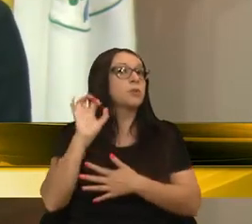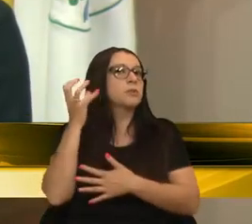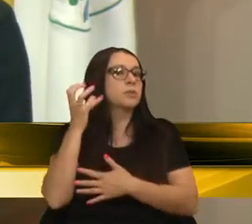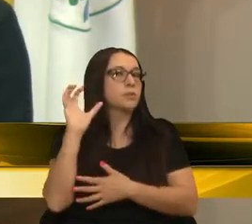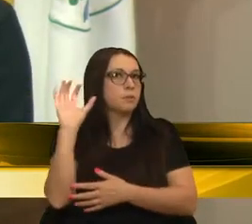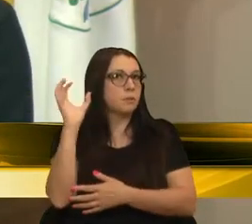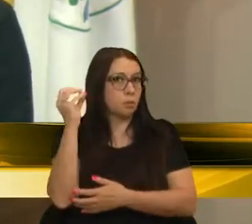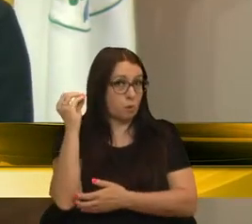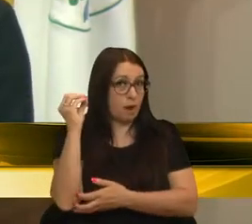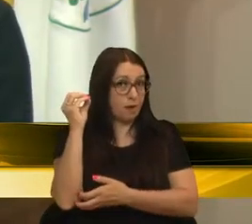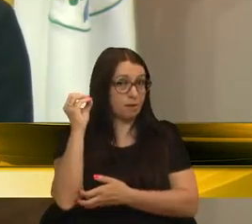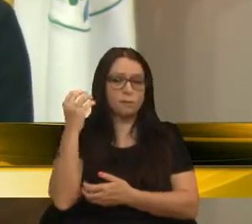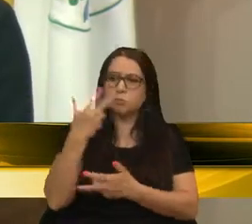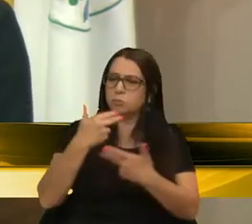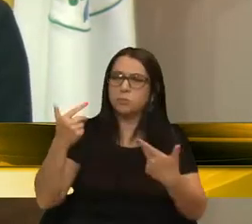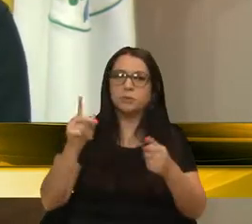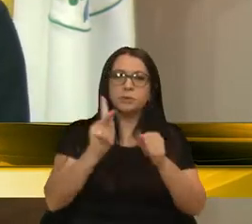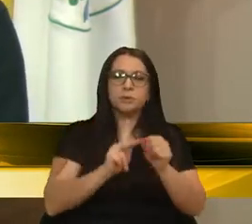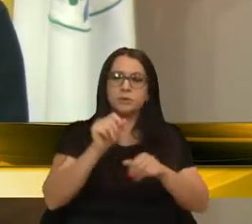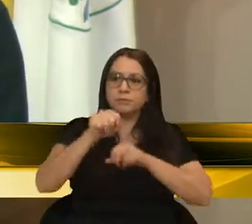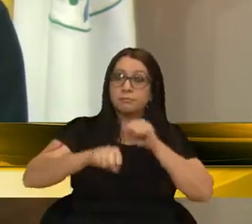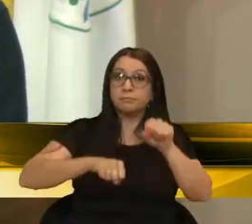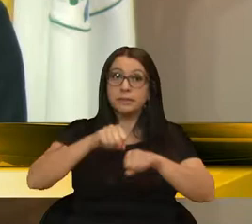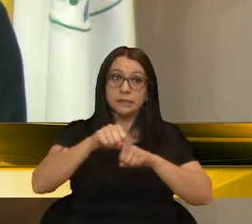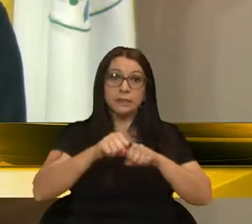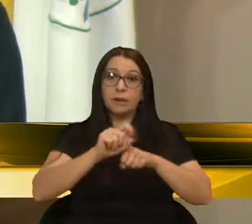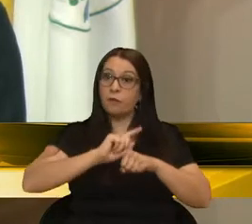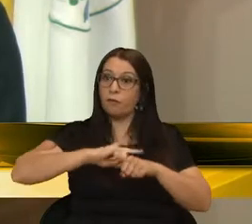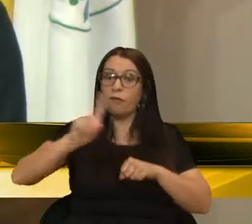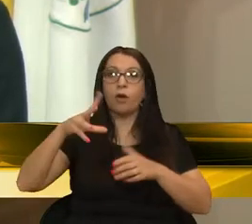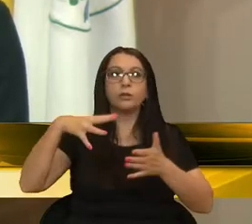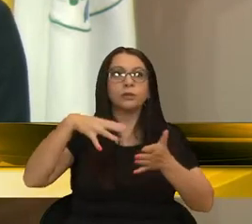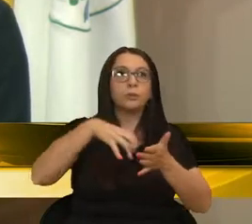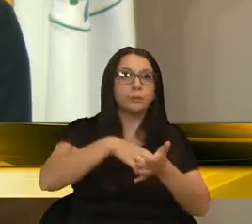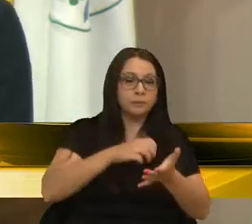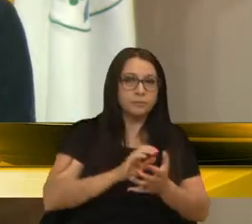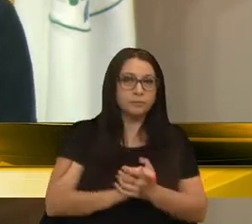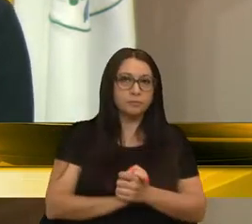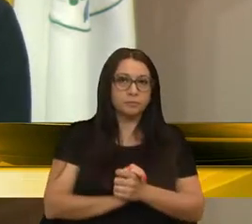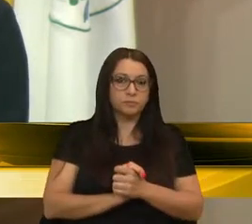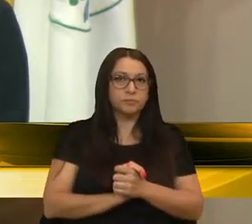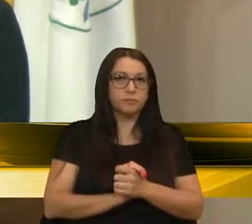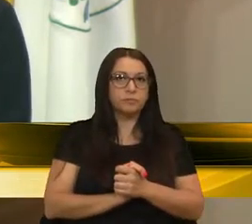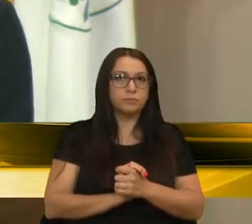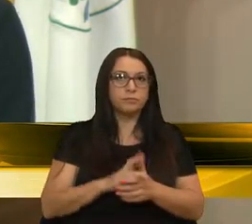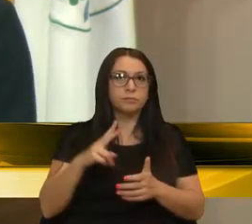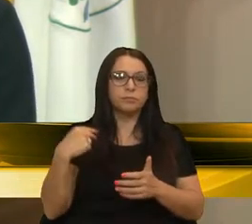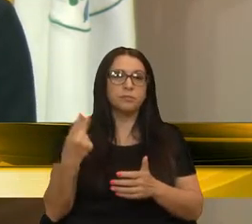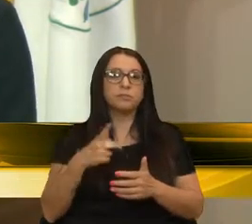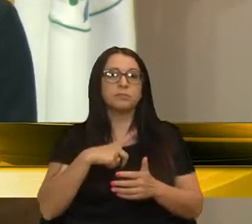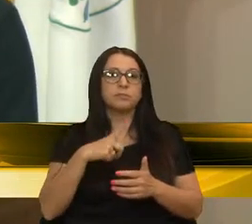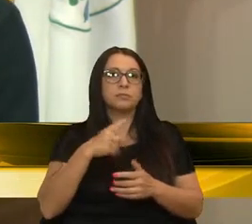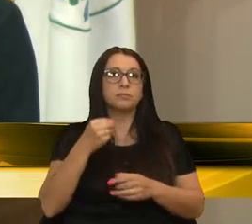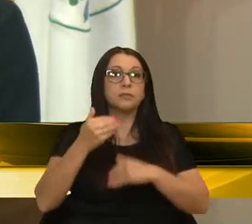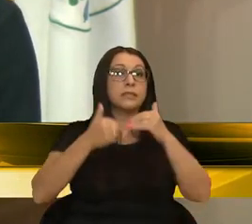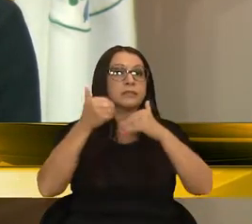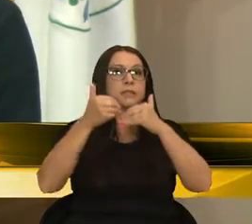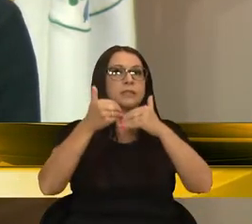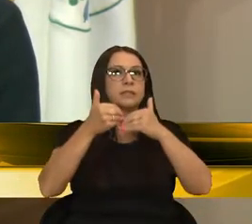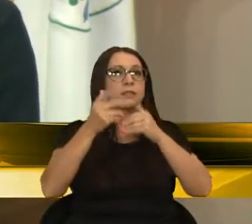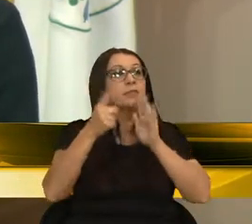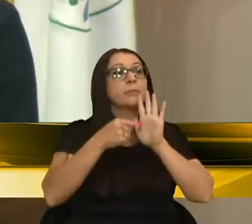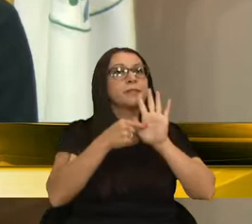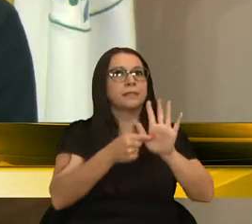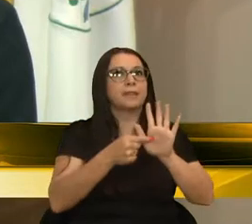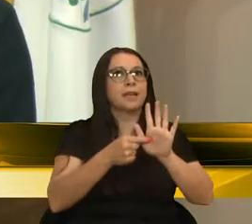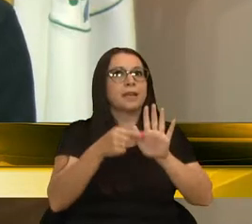Onde dezenas de ciclistas foram atropelados. E nós temos muito que avançar. Também foi